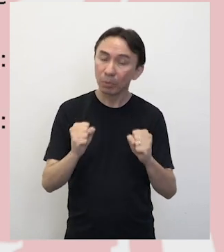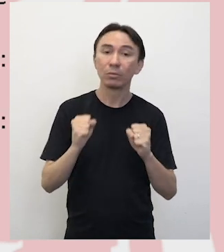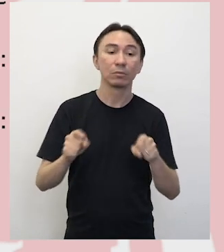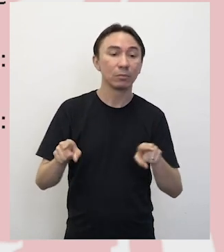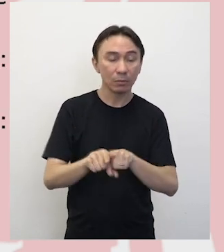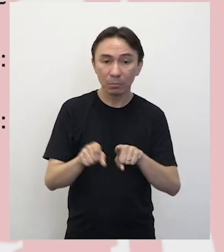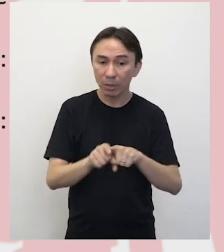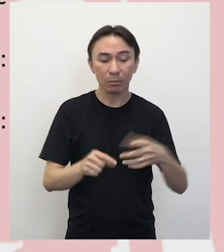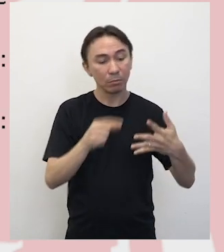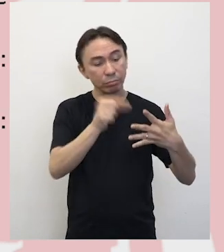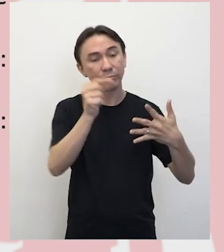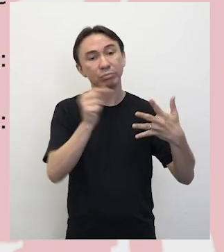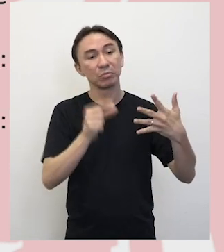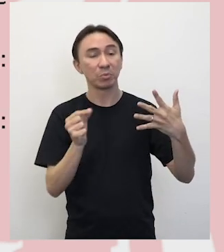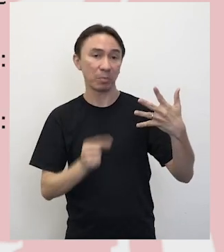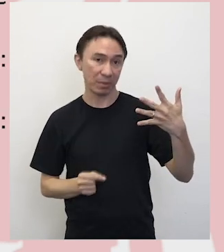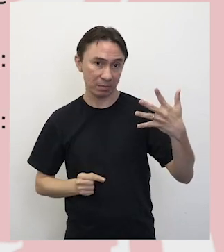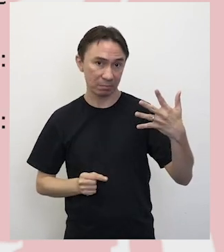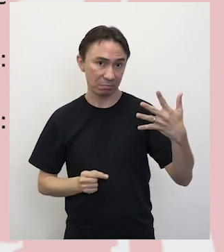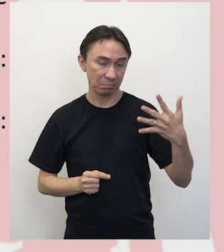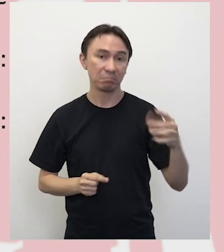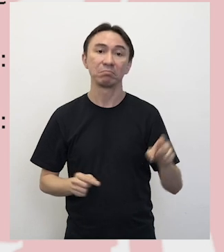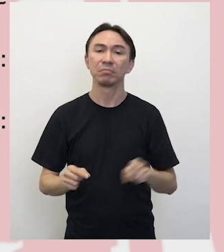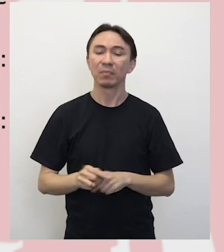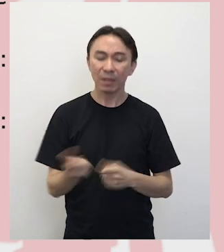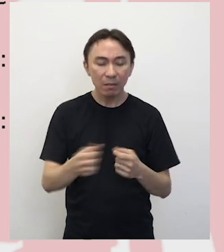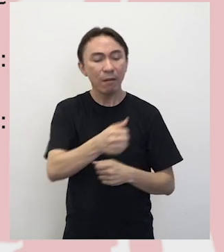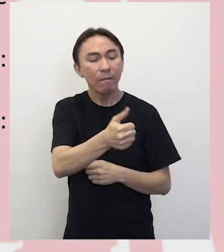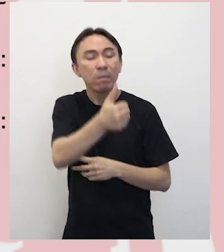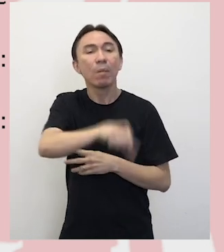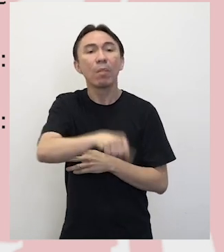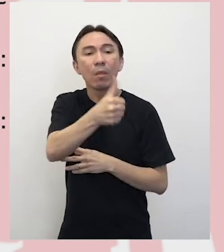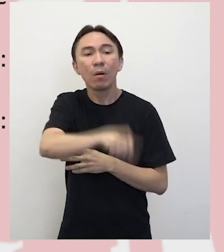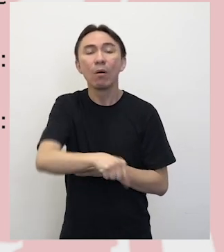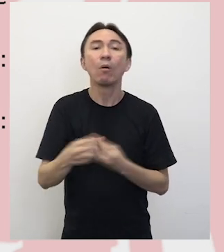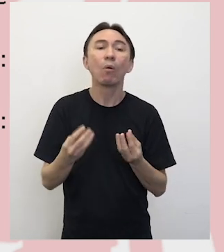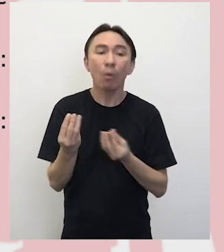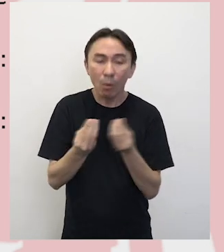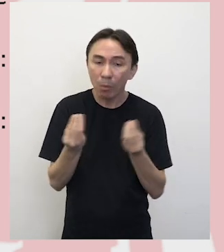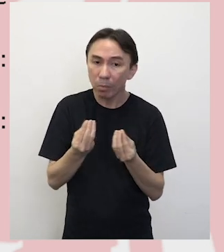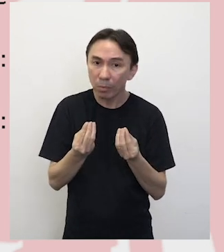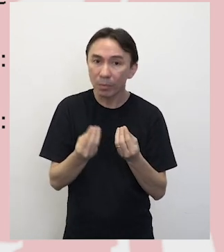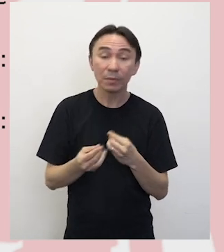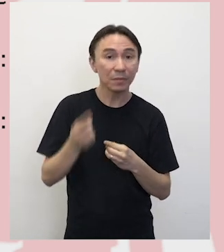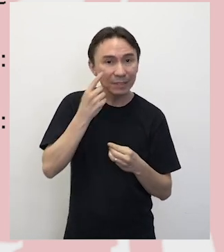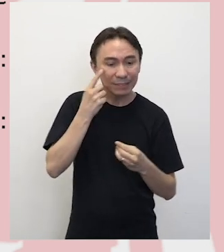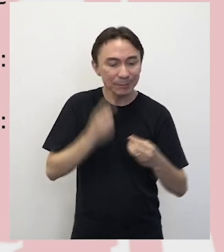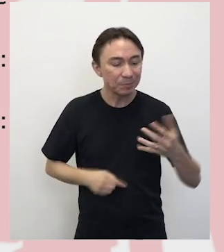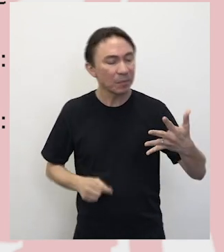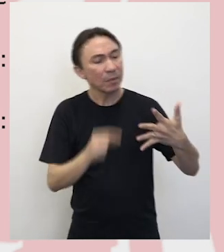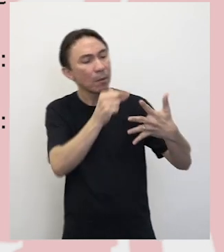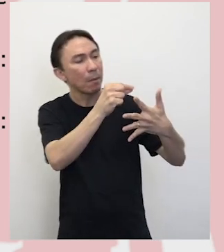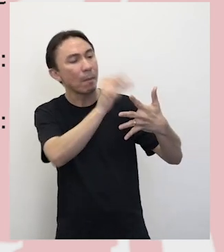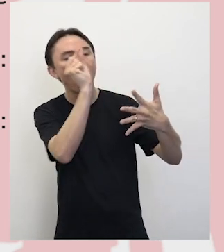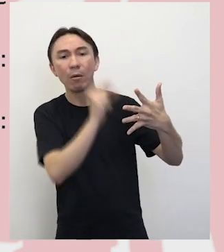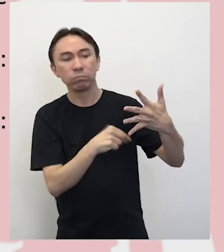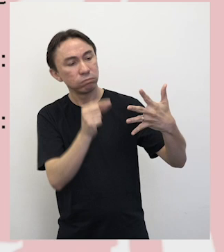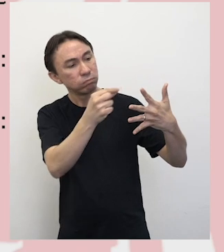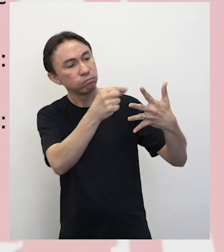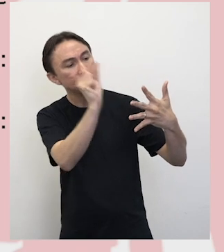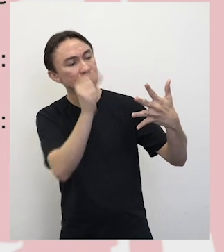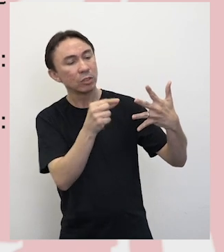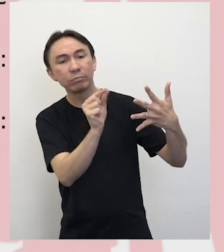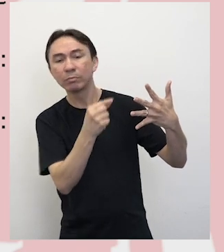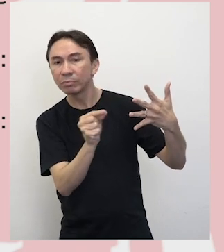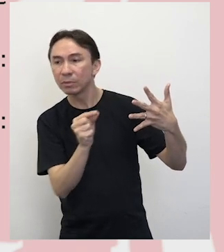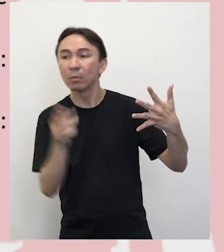citadas. Como que a gente faz a avaliação? Criando indicadores que poderão medir o grau de